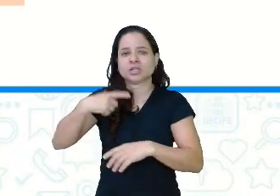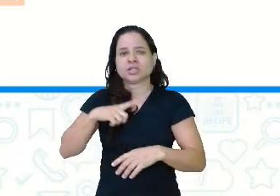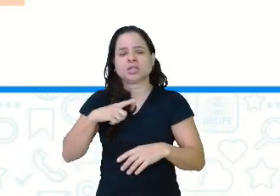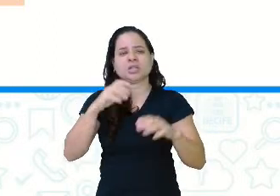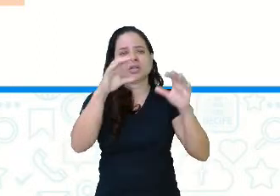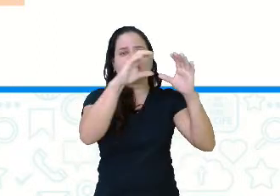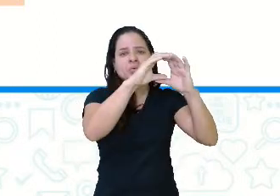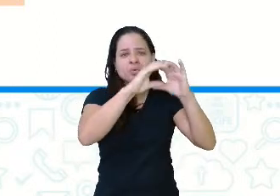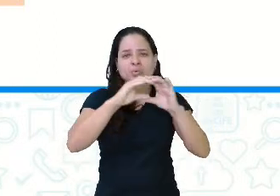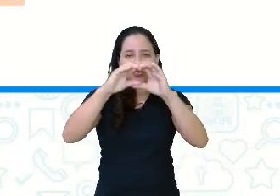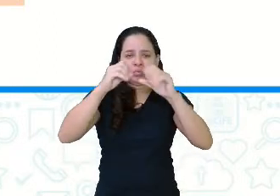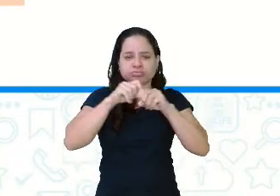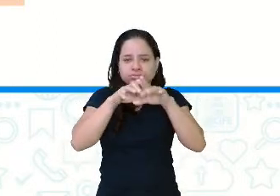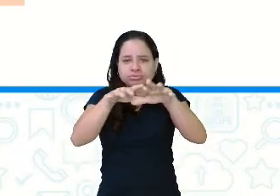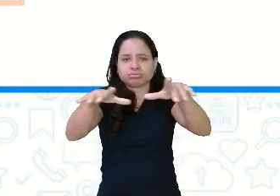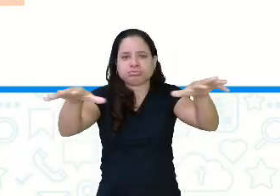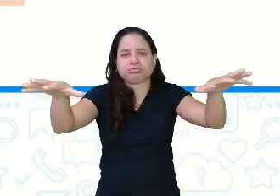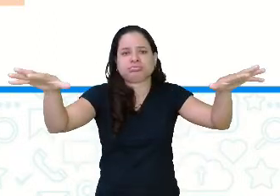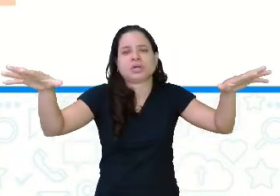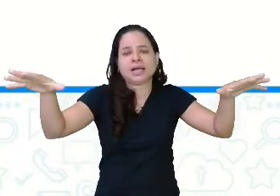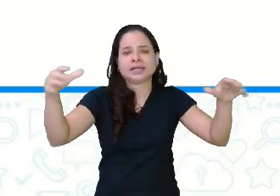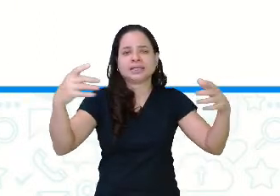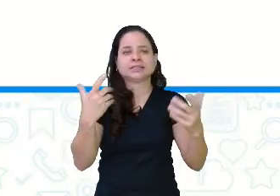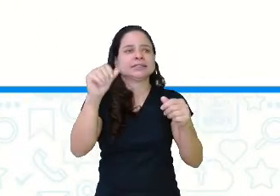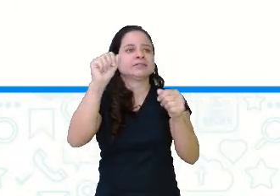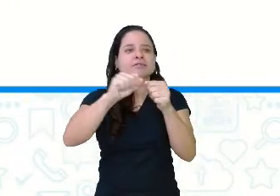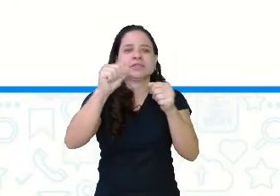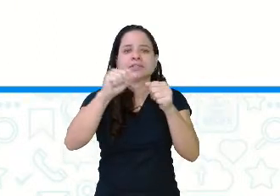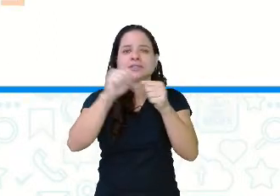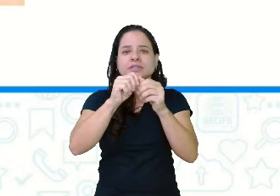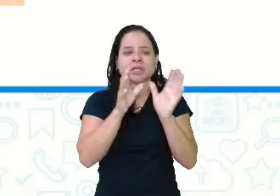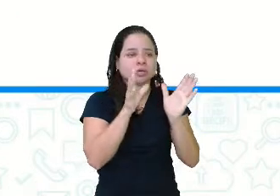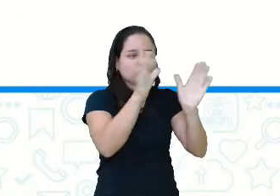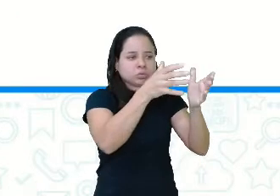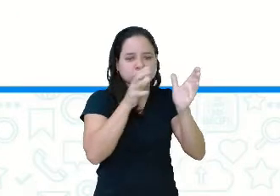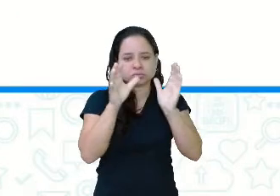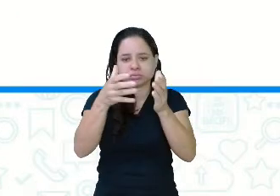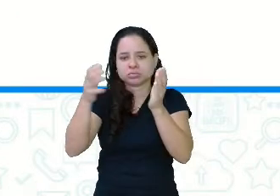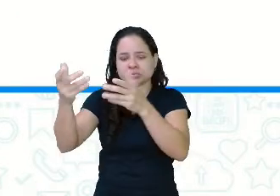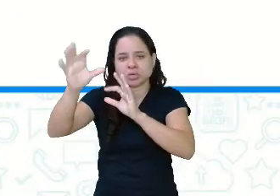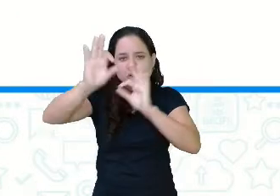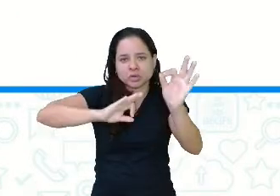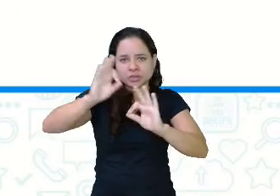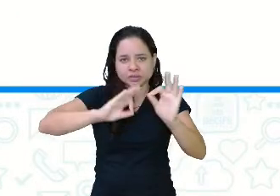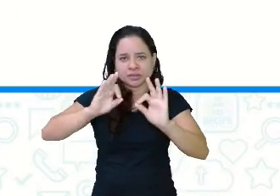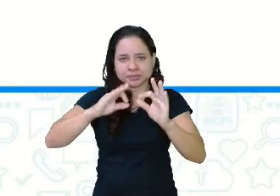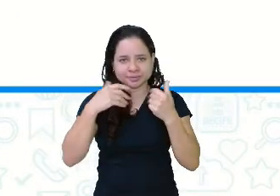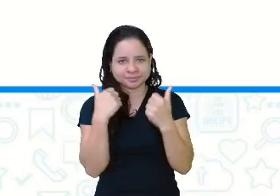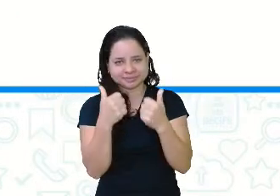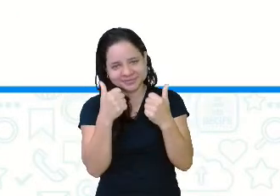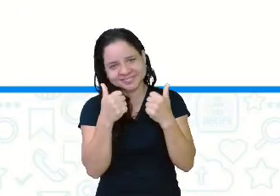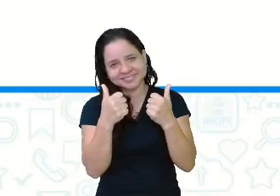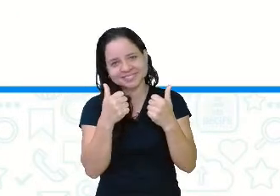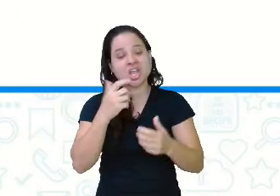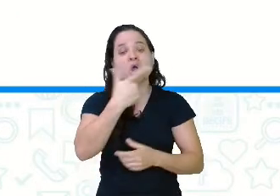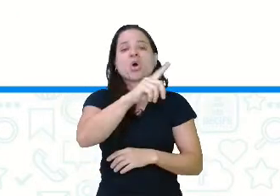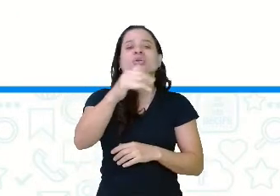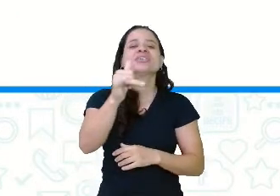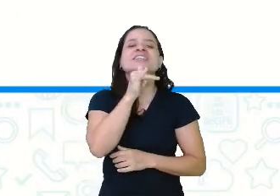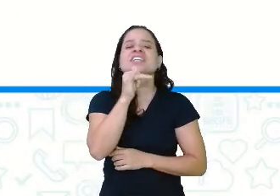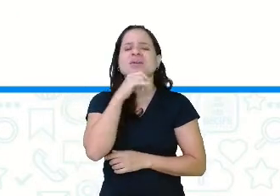bolinhas todas espalhadas e fosse fazer o agrupamento, beleza? Outro